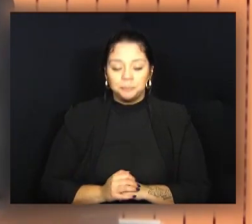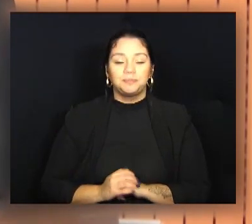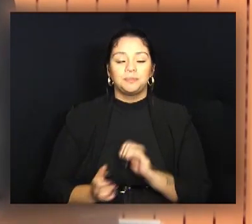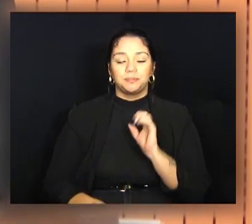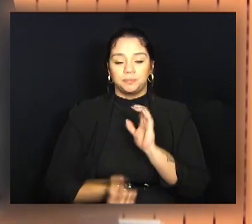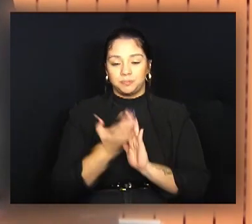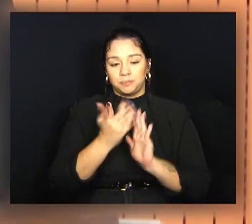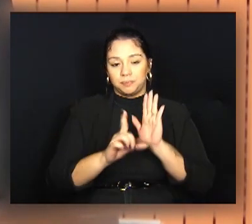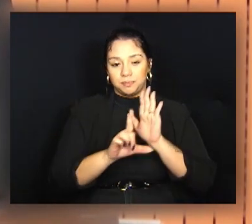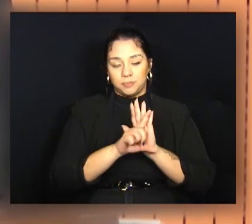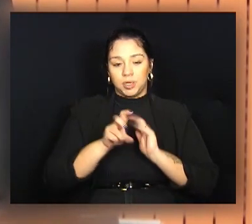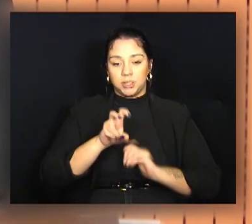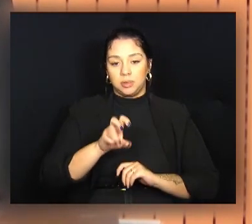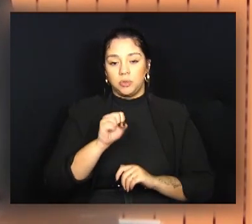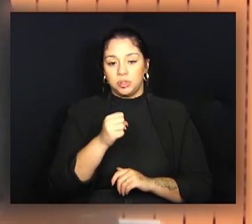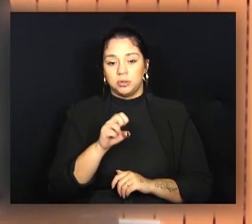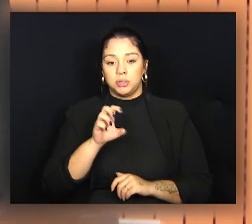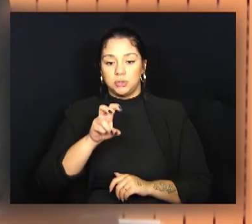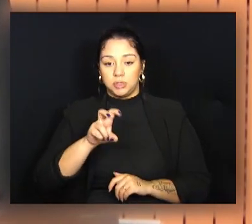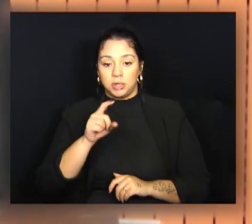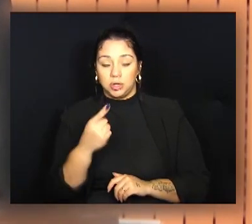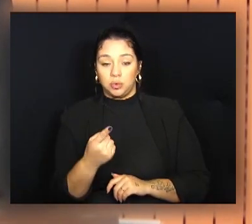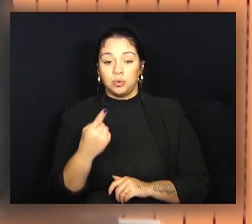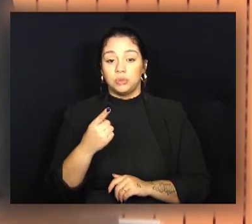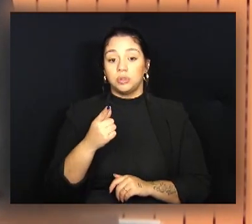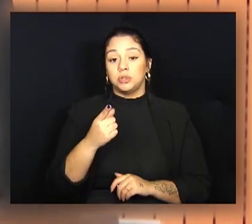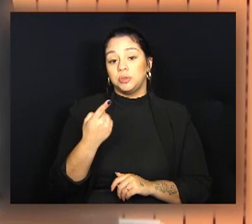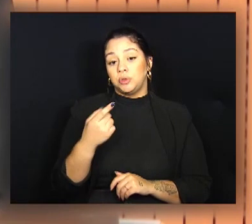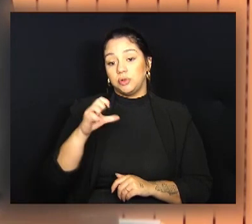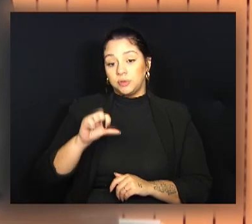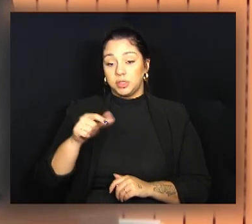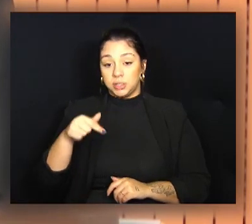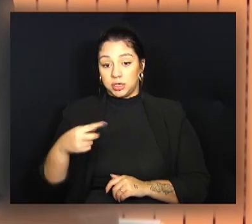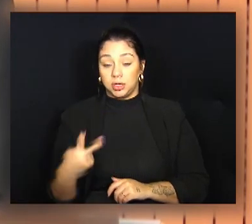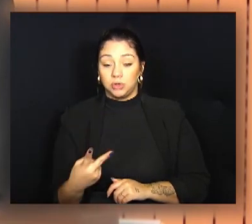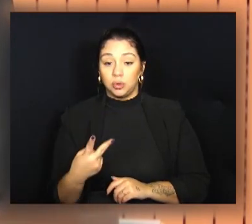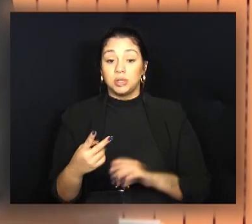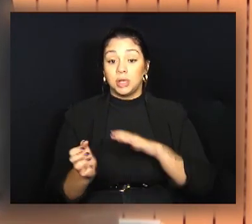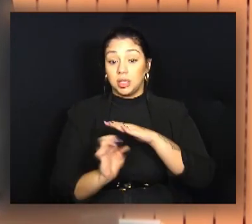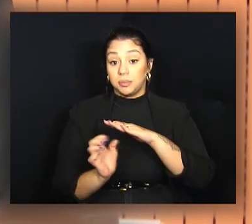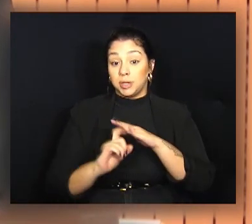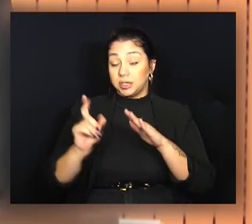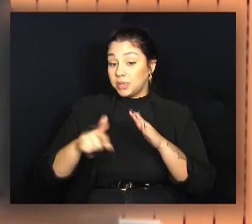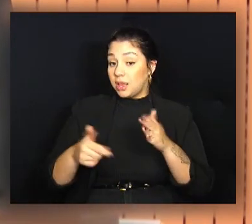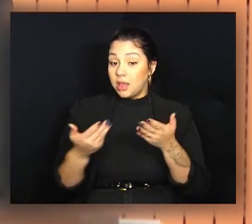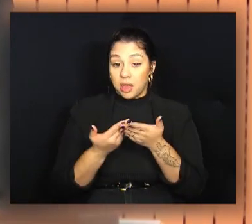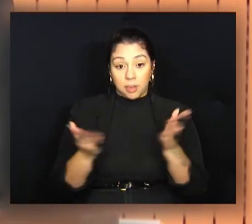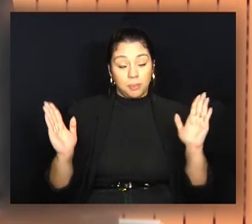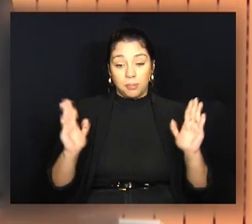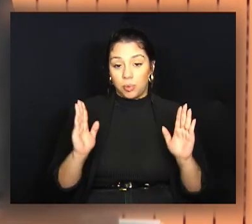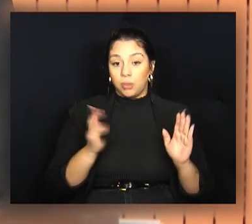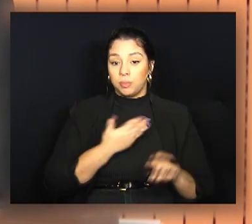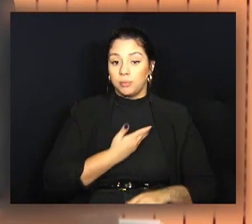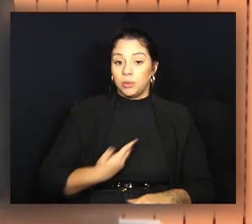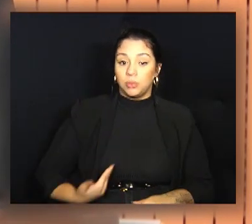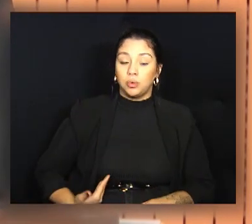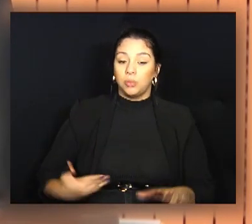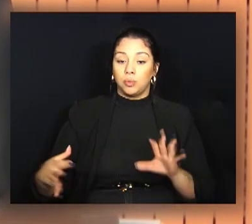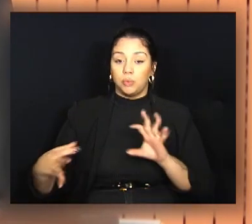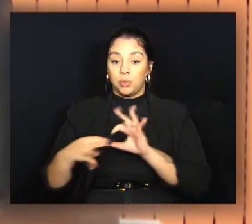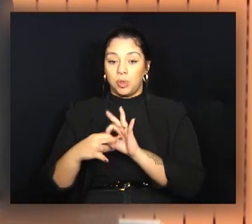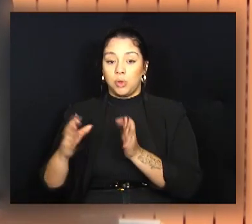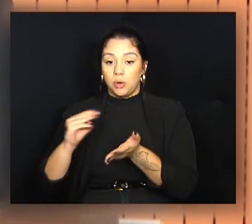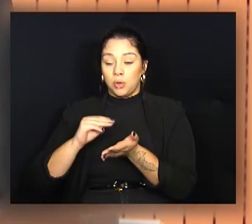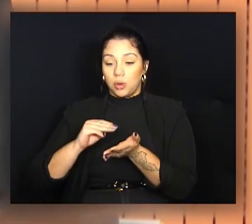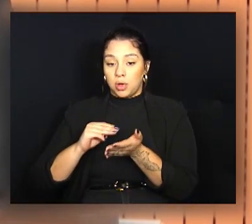Lei 5.851 de 1972, a Embrapa é uma empresa pública vinculada ao Ministério da Agricultura,